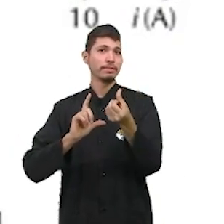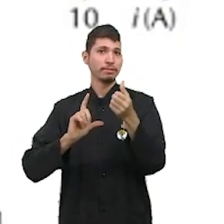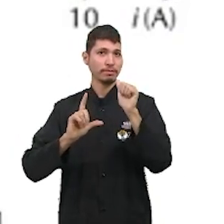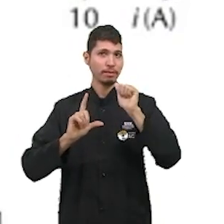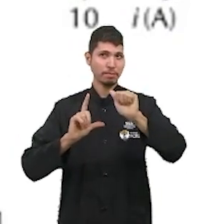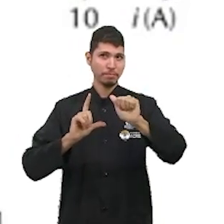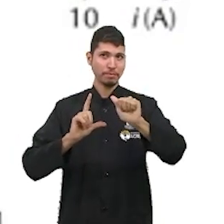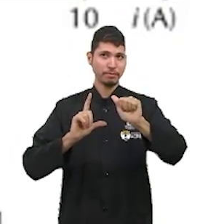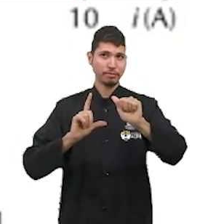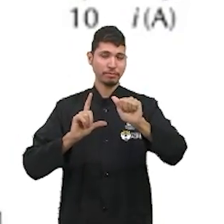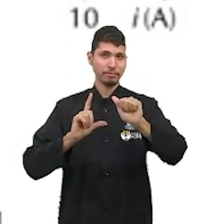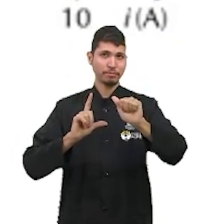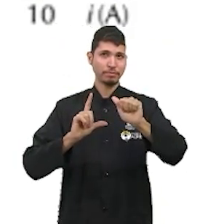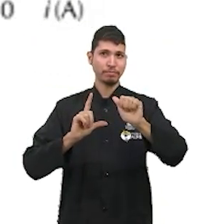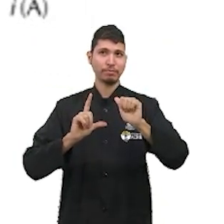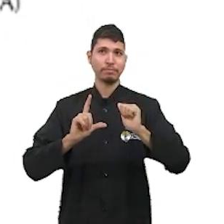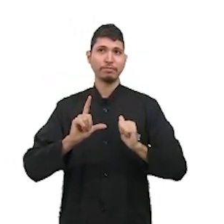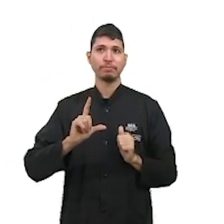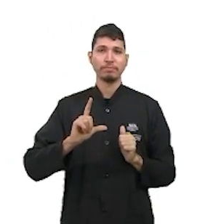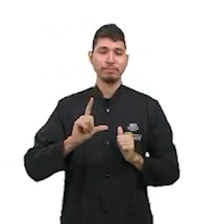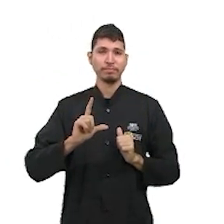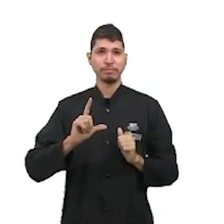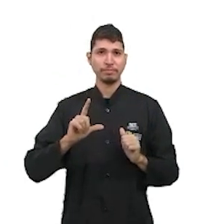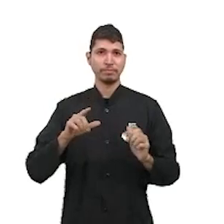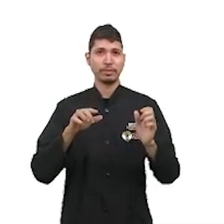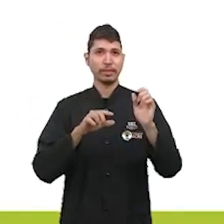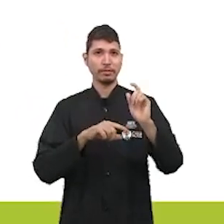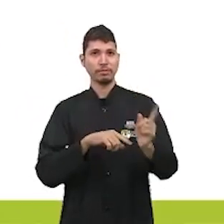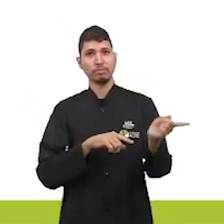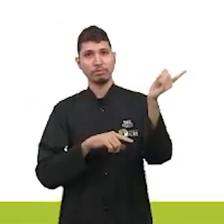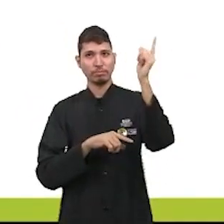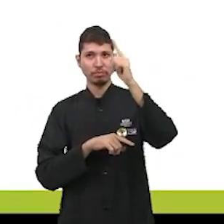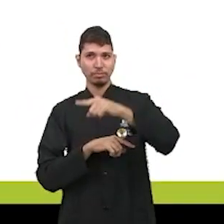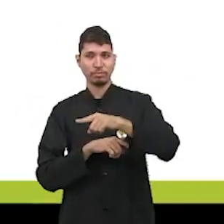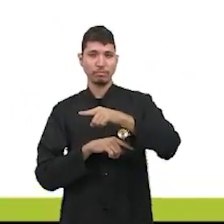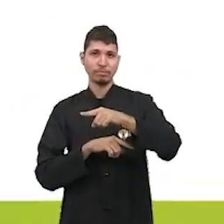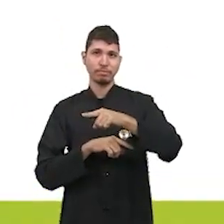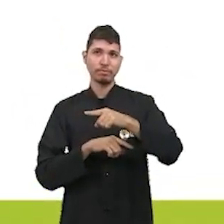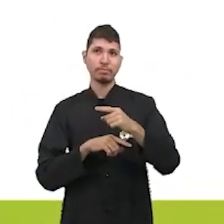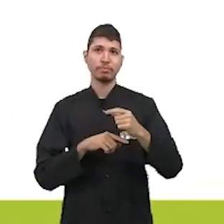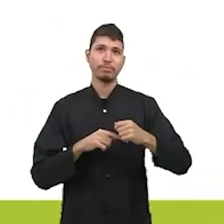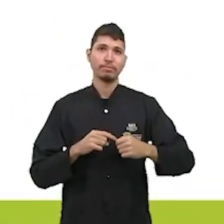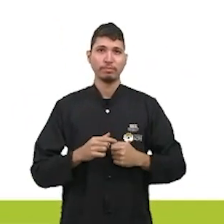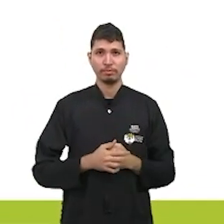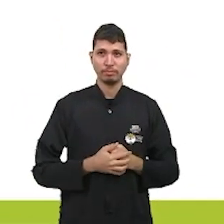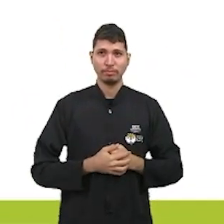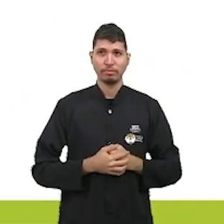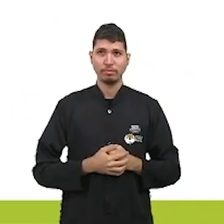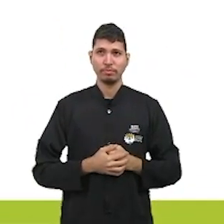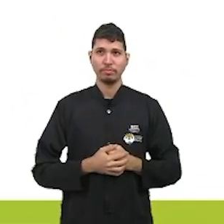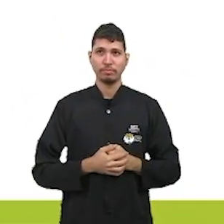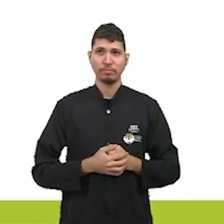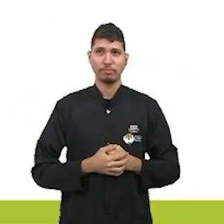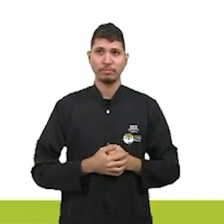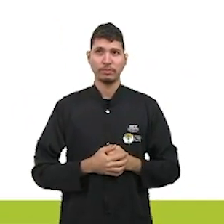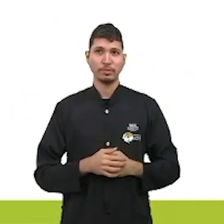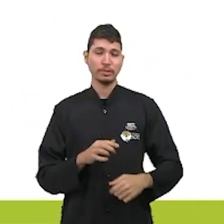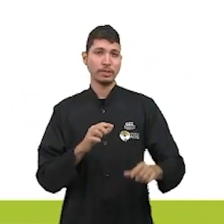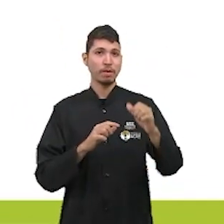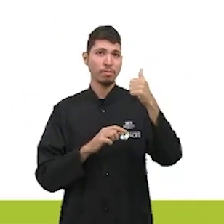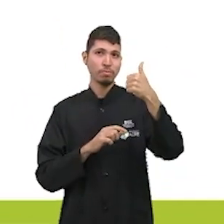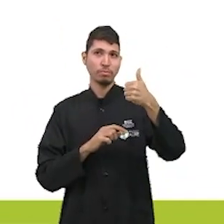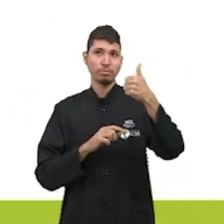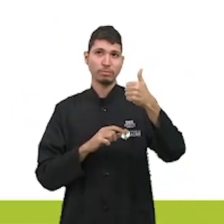amperes. E aí, eu vou voltar aqui, ó. E vou colocar ali, então, meu elemento